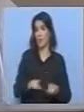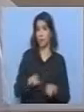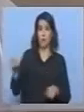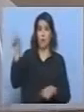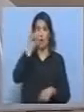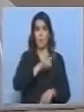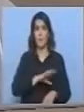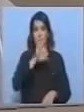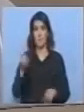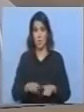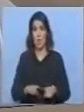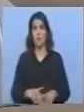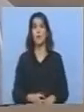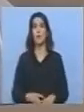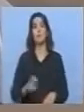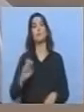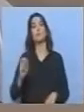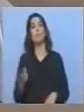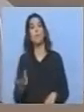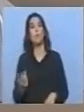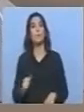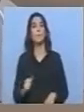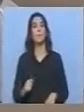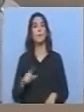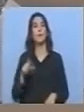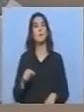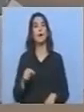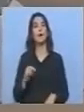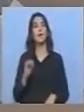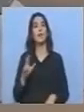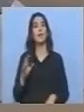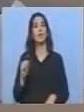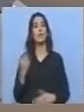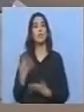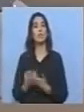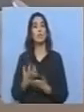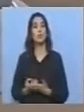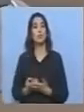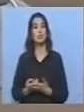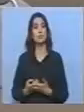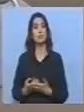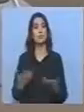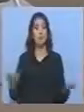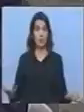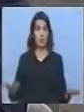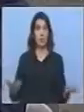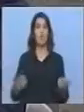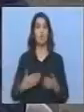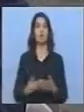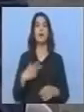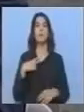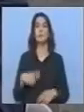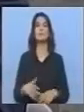países, ou através do descontos no IRS. Porque, de facto, nós assim estamos a ter um país em